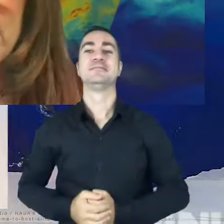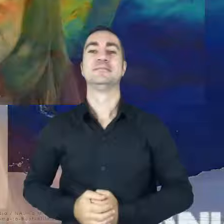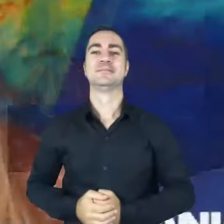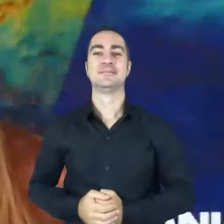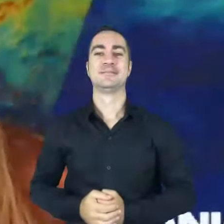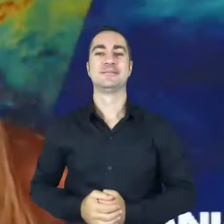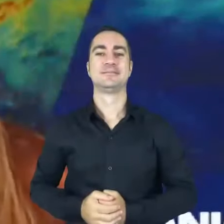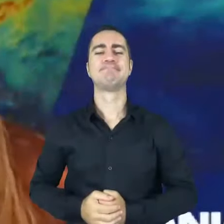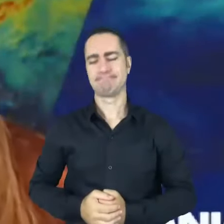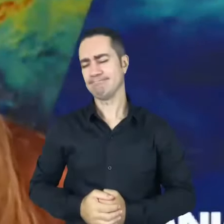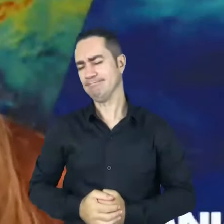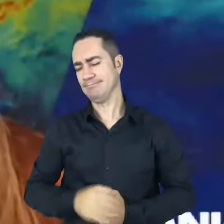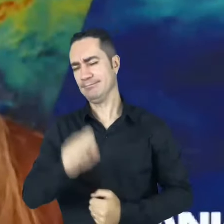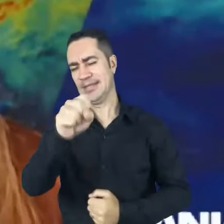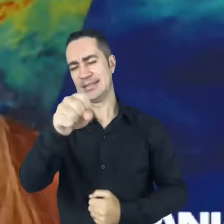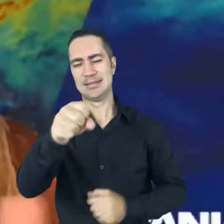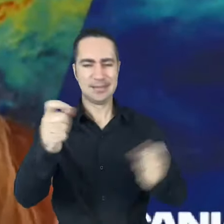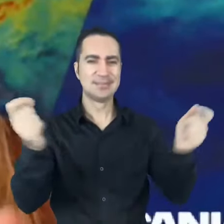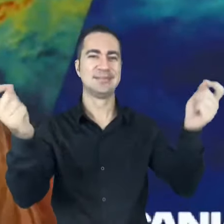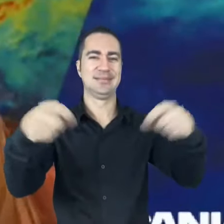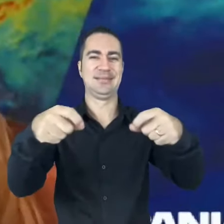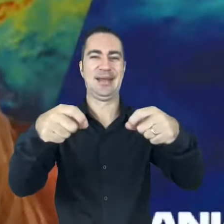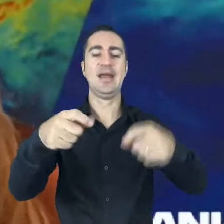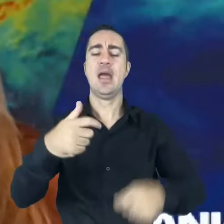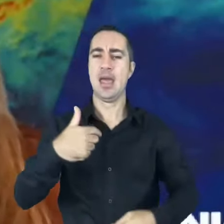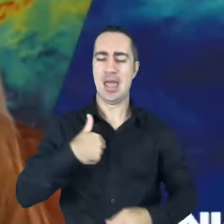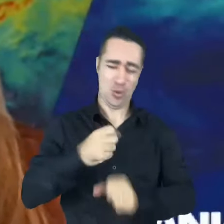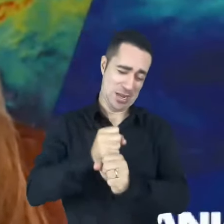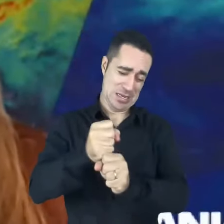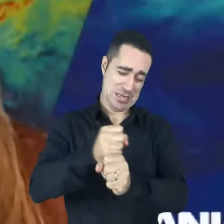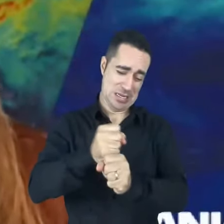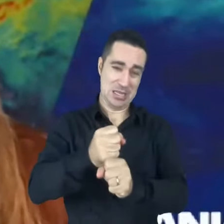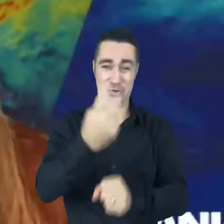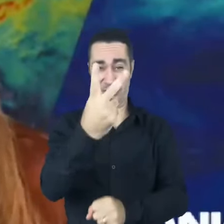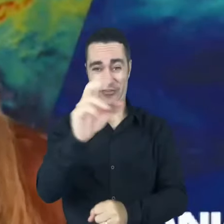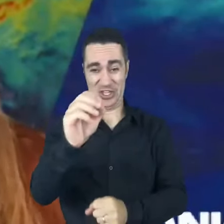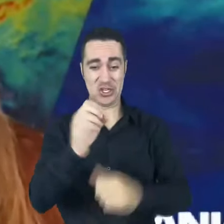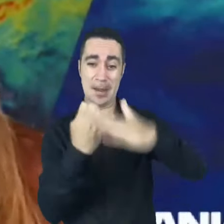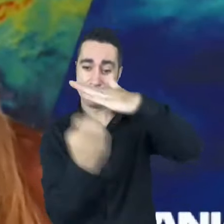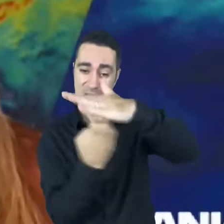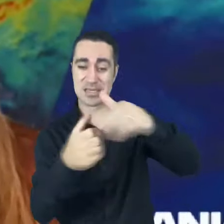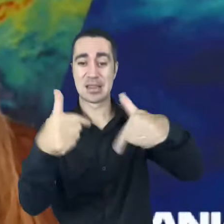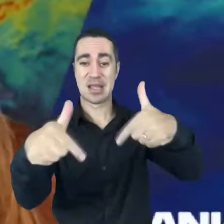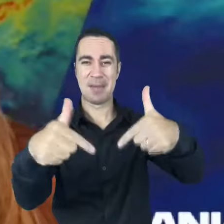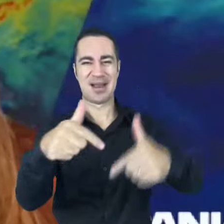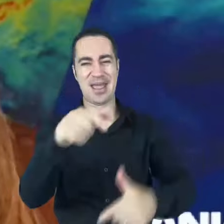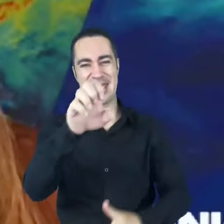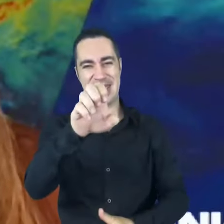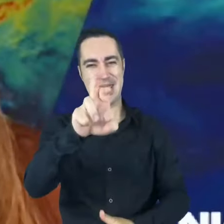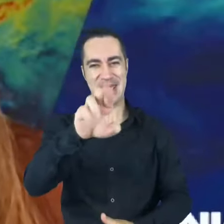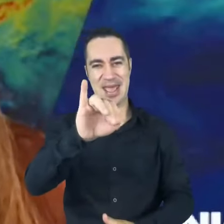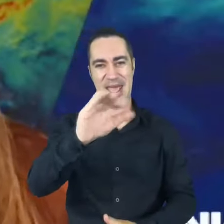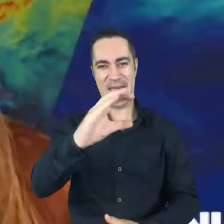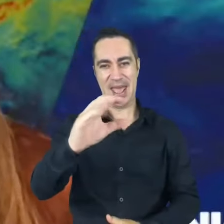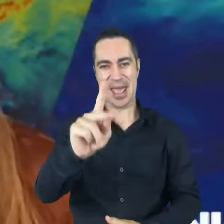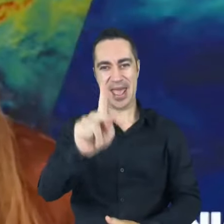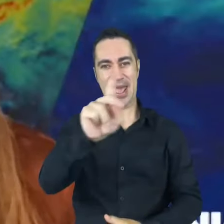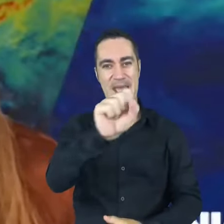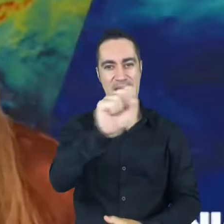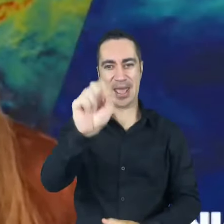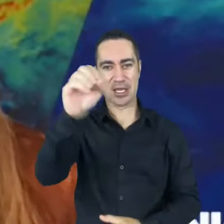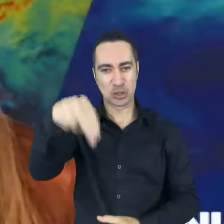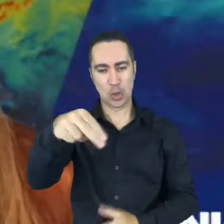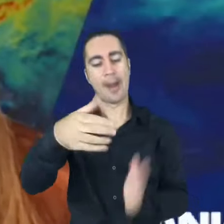isso. Eu passei 20 anos na Ericsson e escrevi o livro, fundei